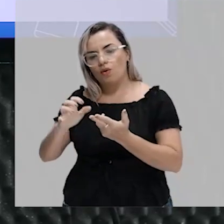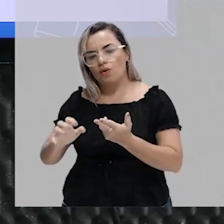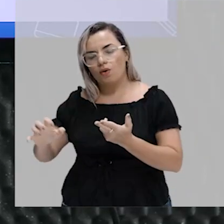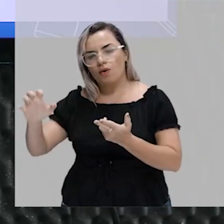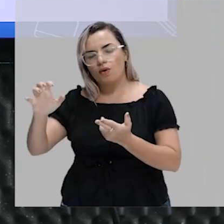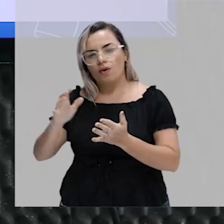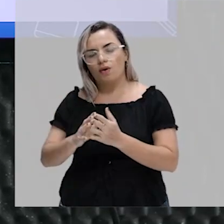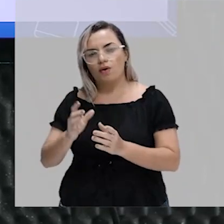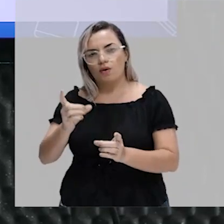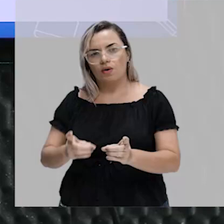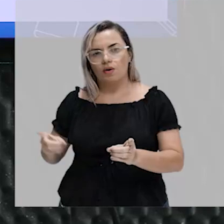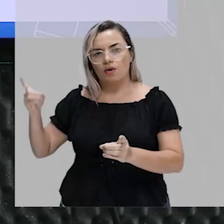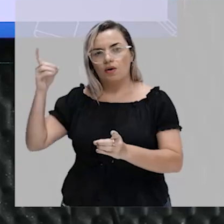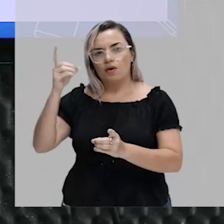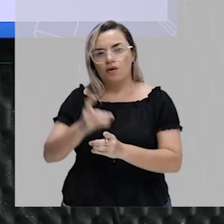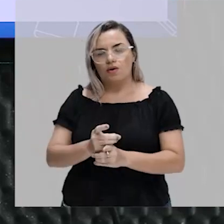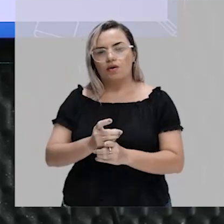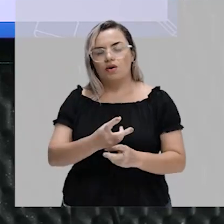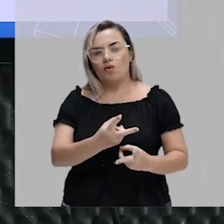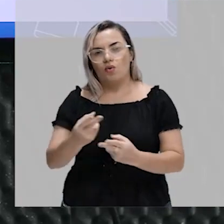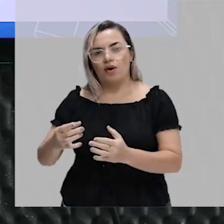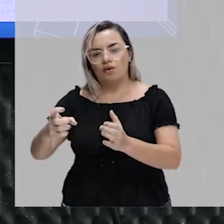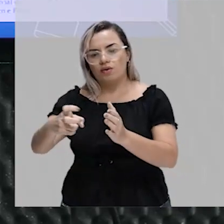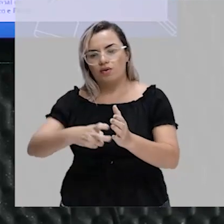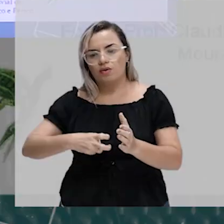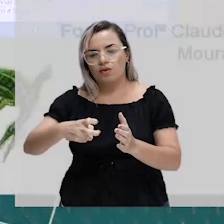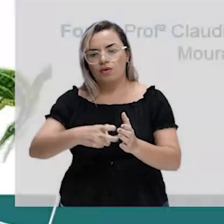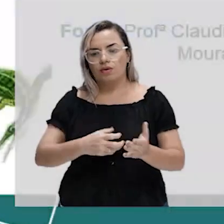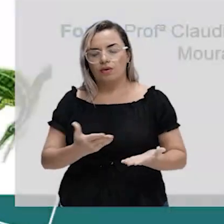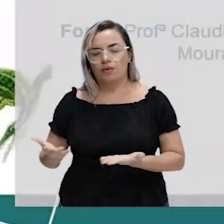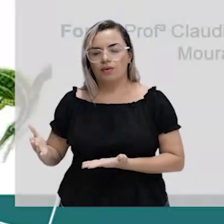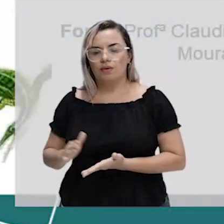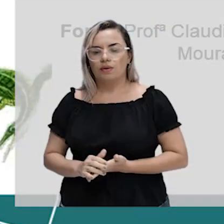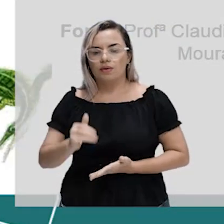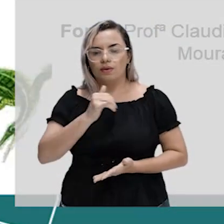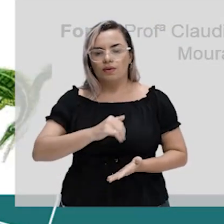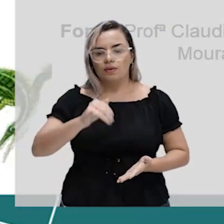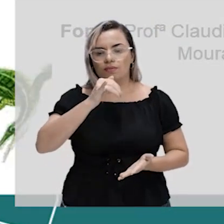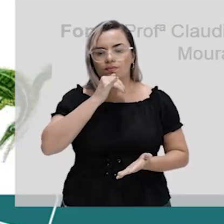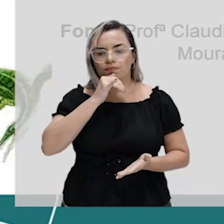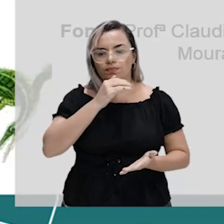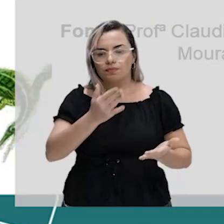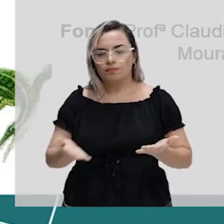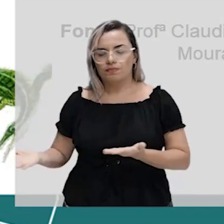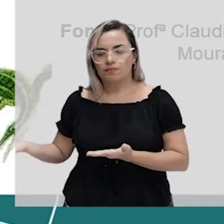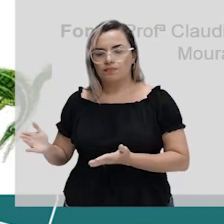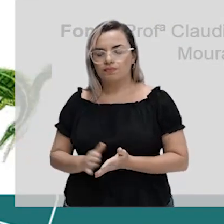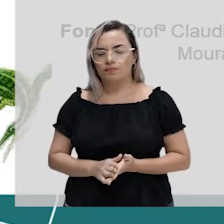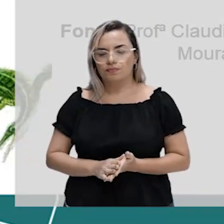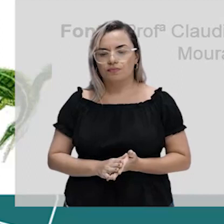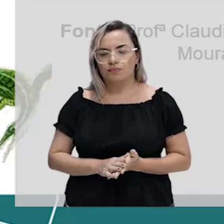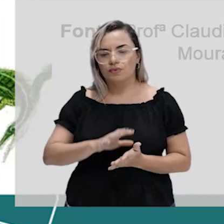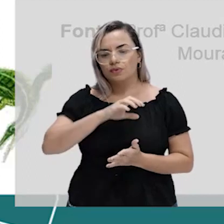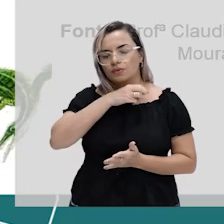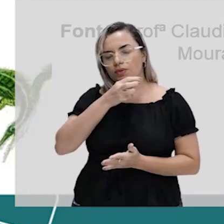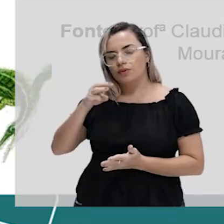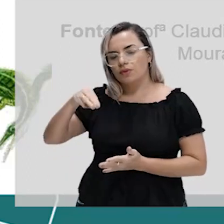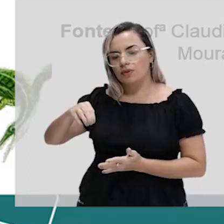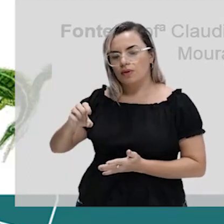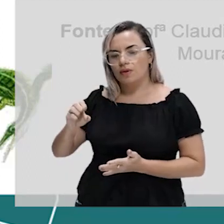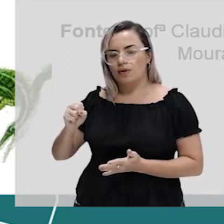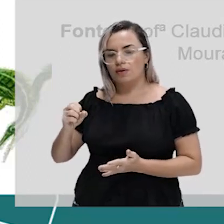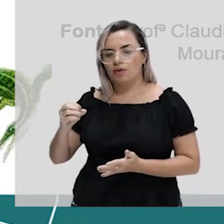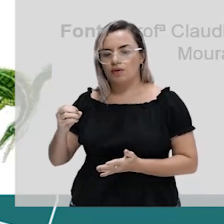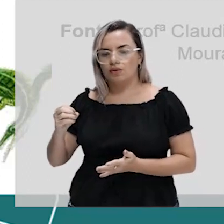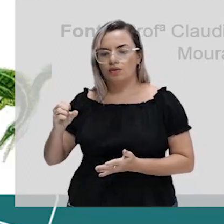mesmos achados fósseis, tá? Por exemplo, olha aqui, nós temos o caso do Mesosaurus, tá? É um